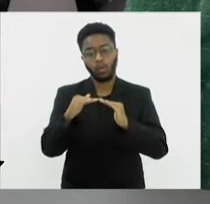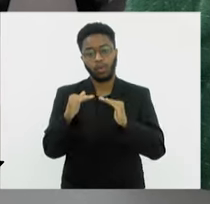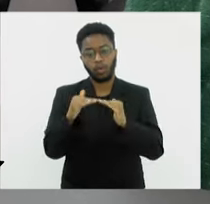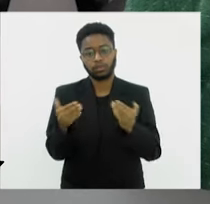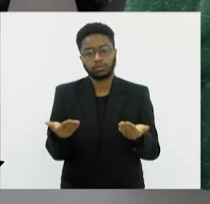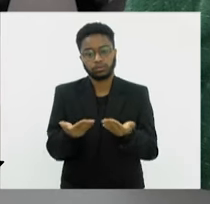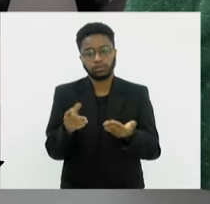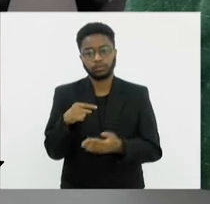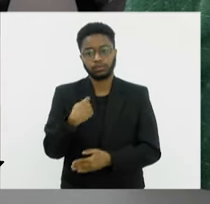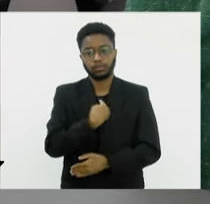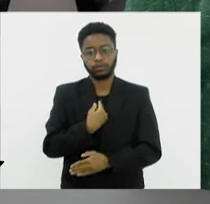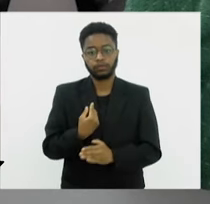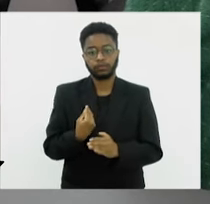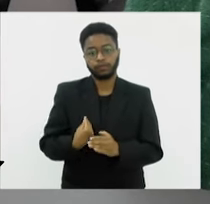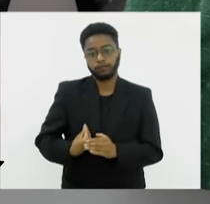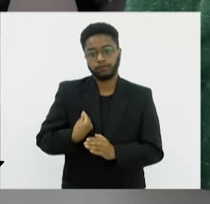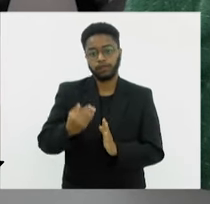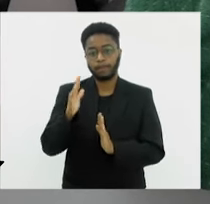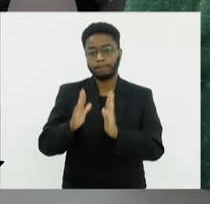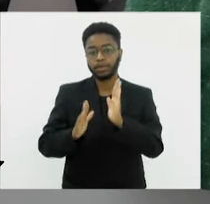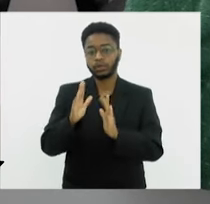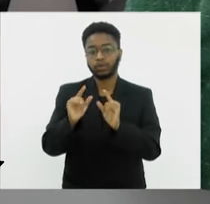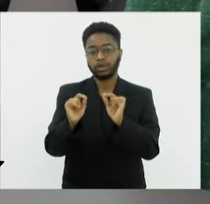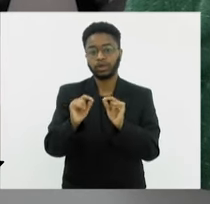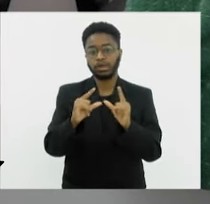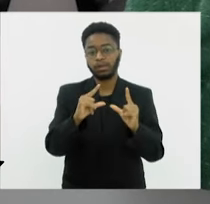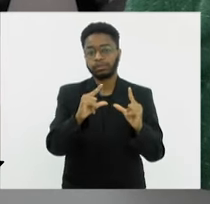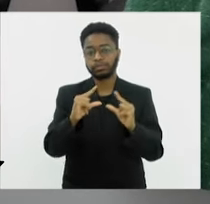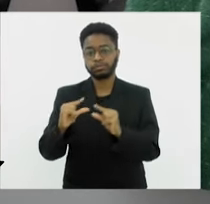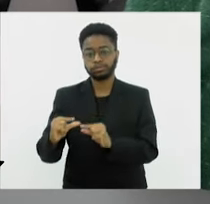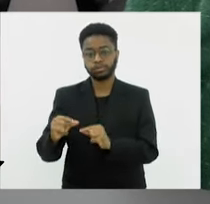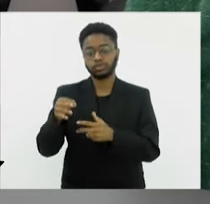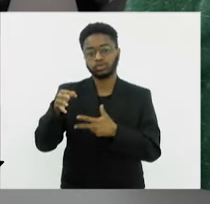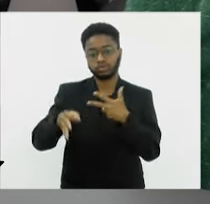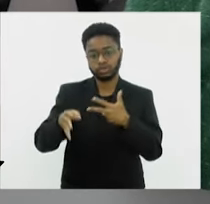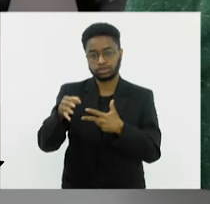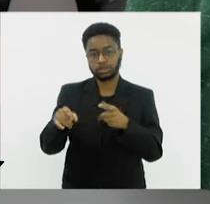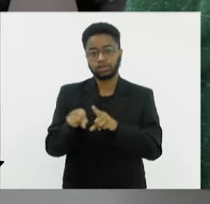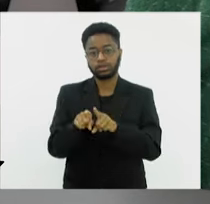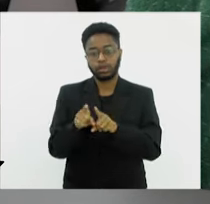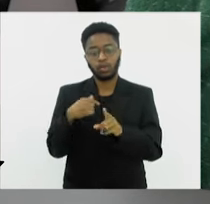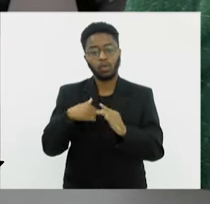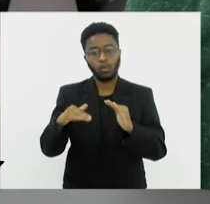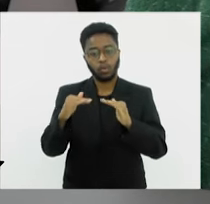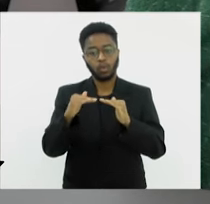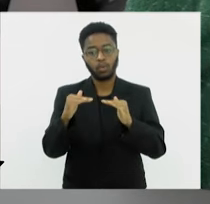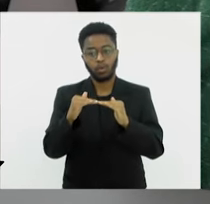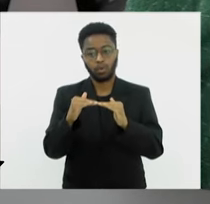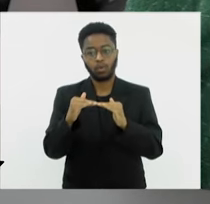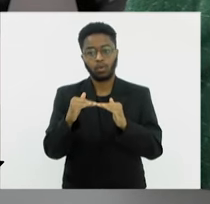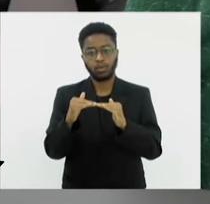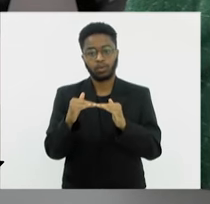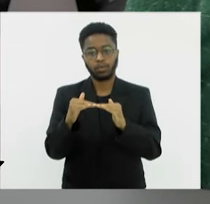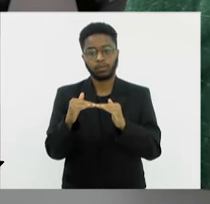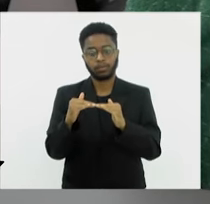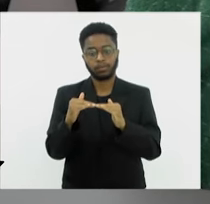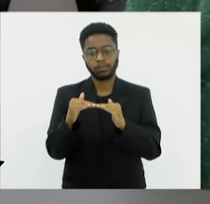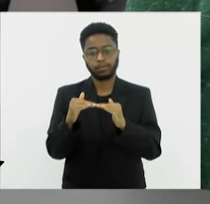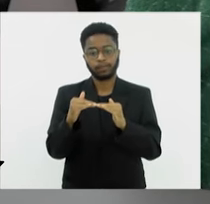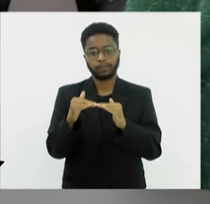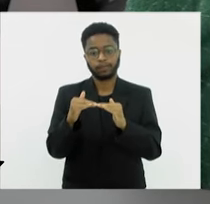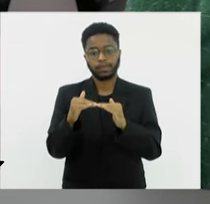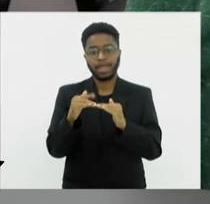vive um período de hipertrofia do judiciário. E concordo que isso é uma